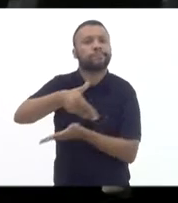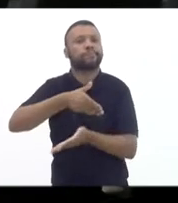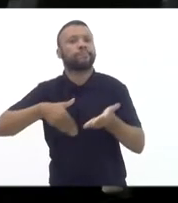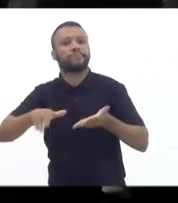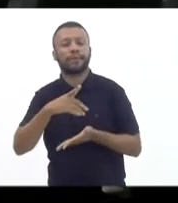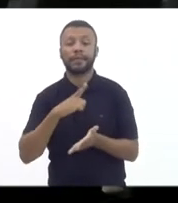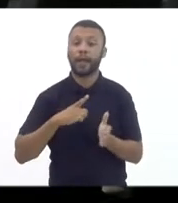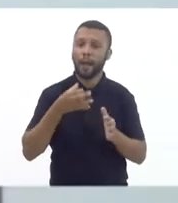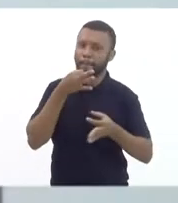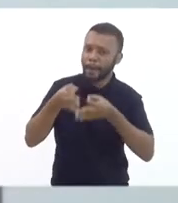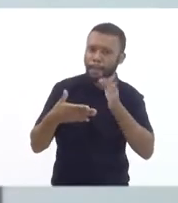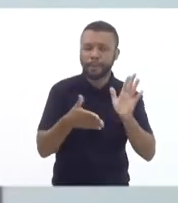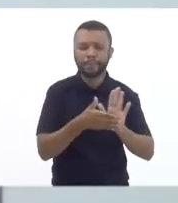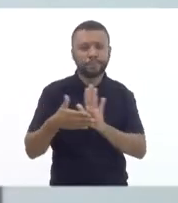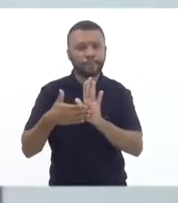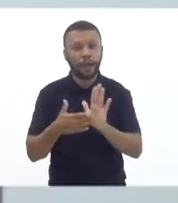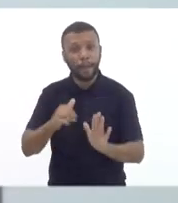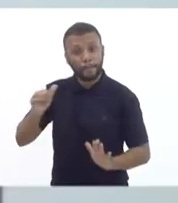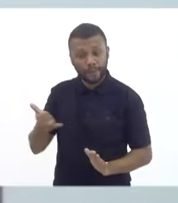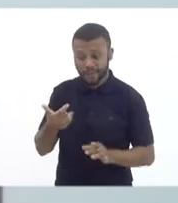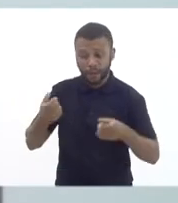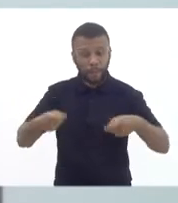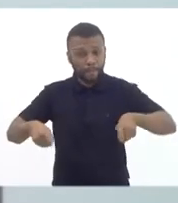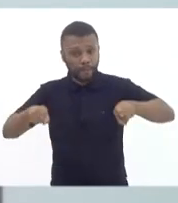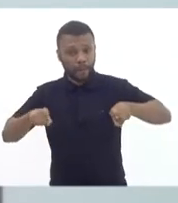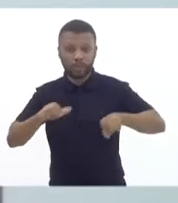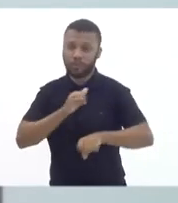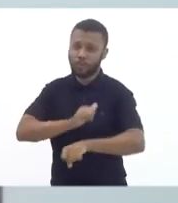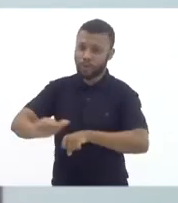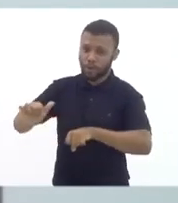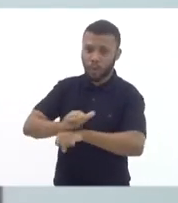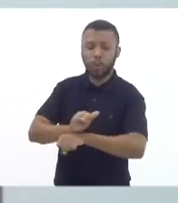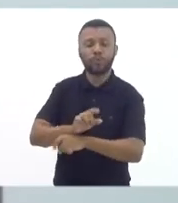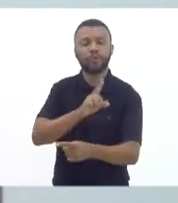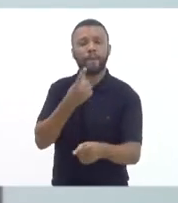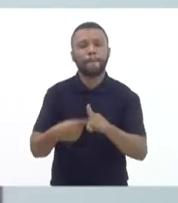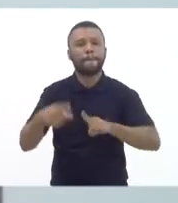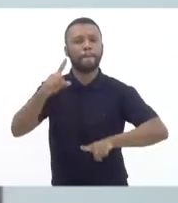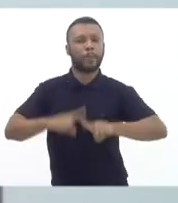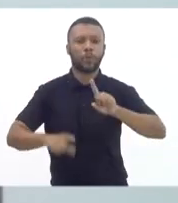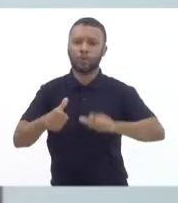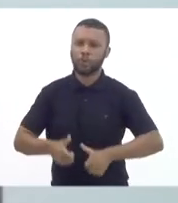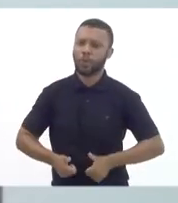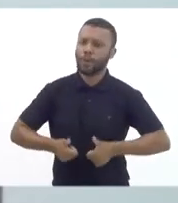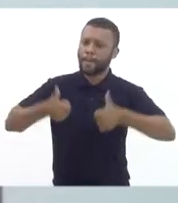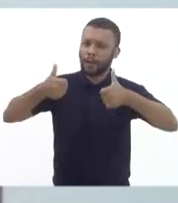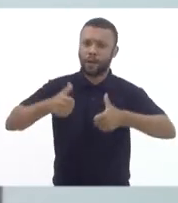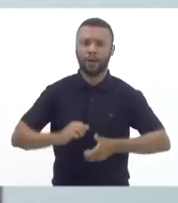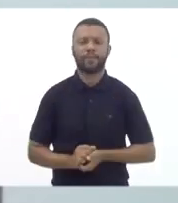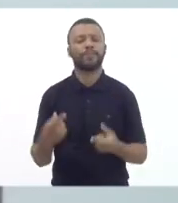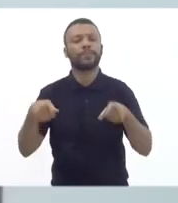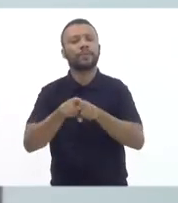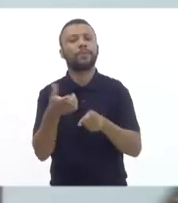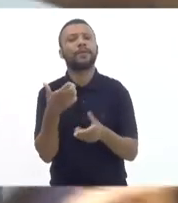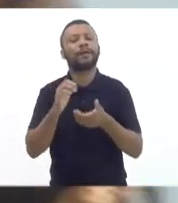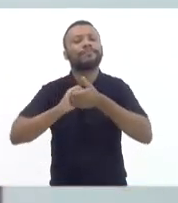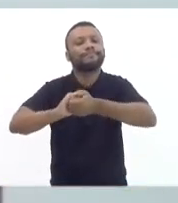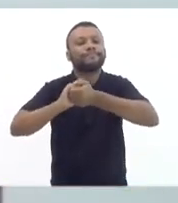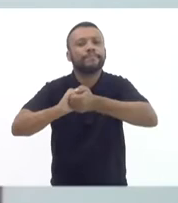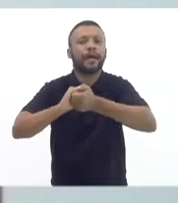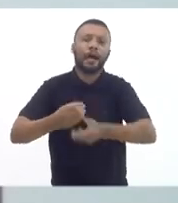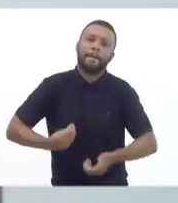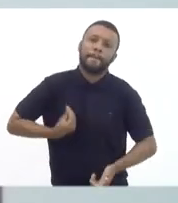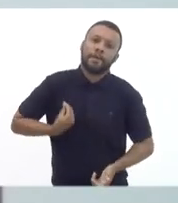e usar o nosso mandato aqui como instrumento de transformação e de melhora. Quero também saudar a presença do meu